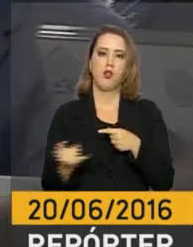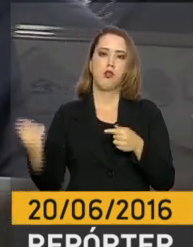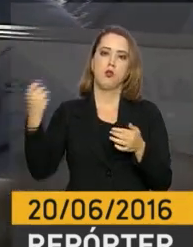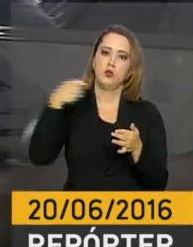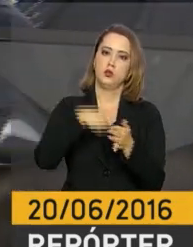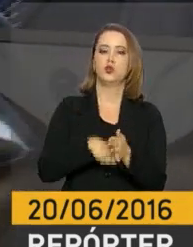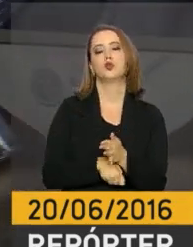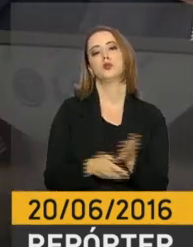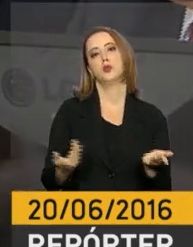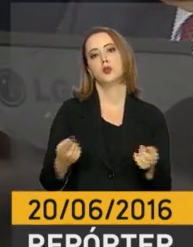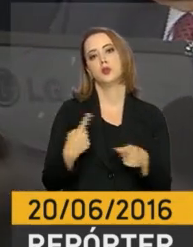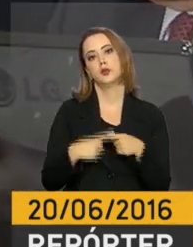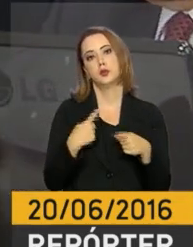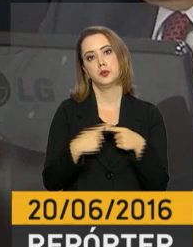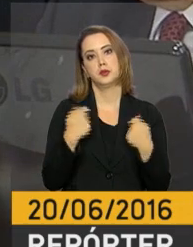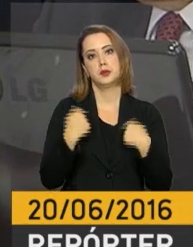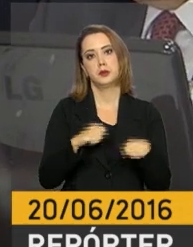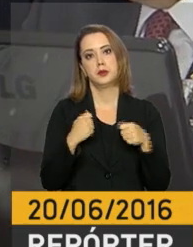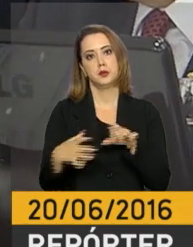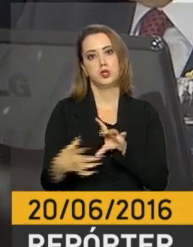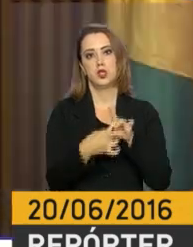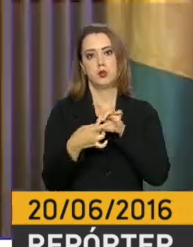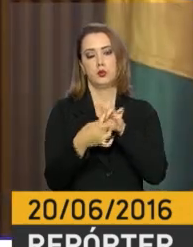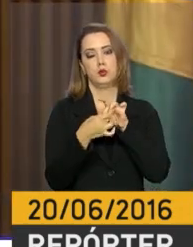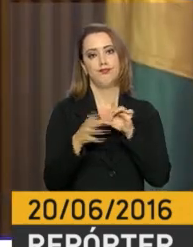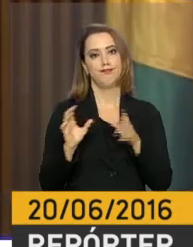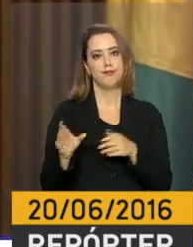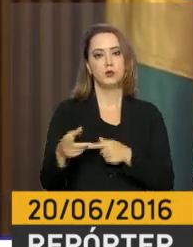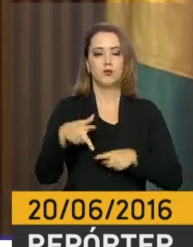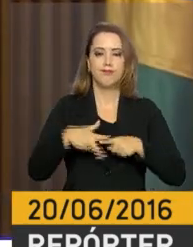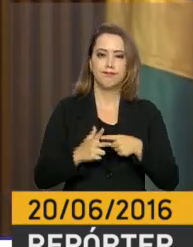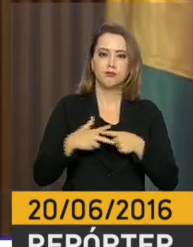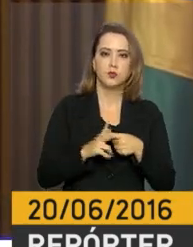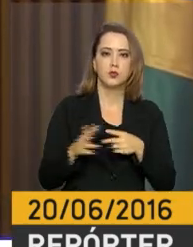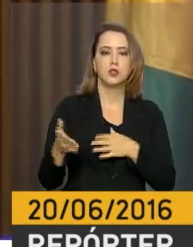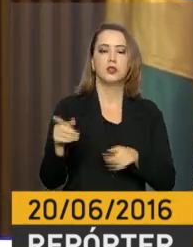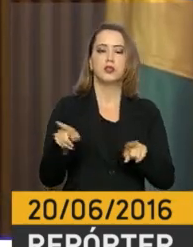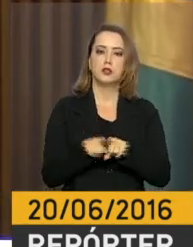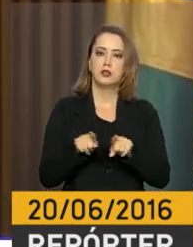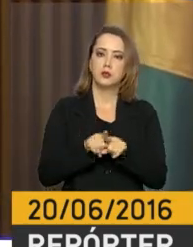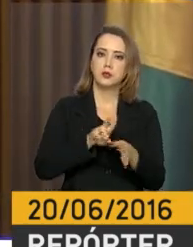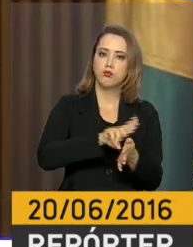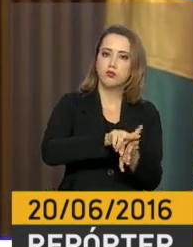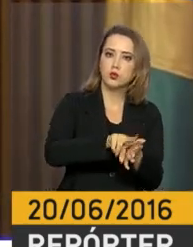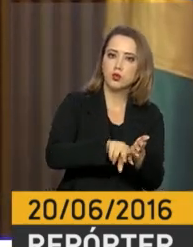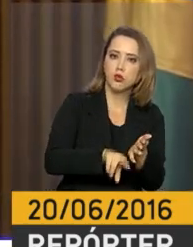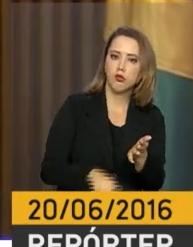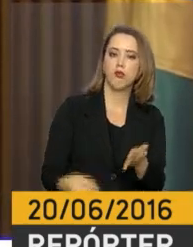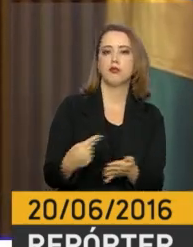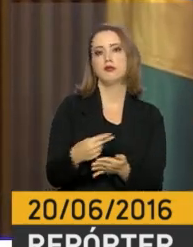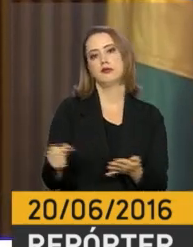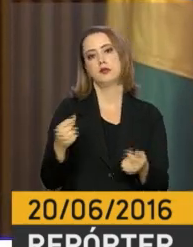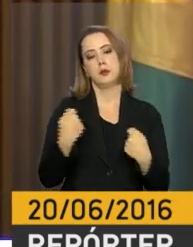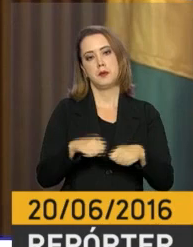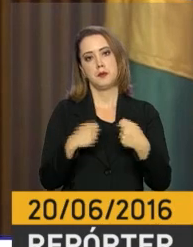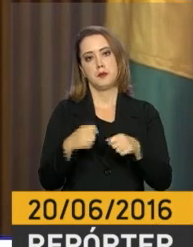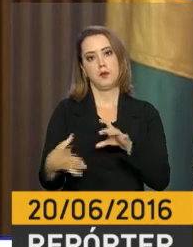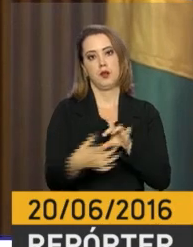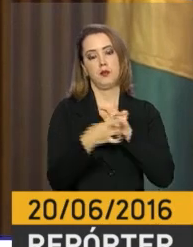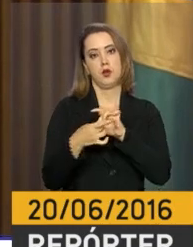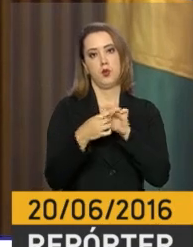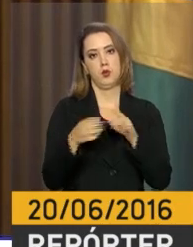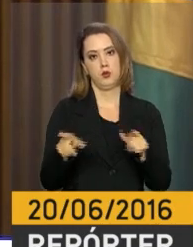repactuação de competências e de recursos portanto importa numa revisão do pacto federativo mas isto que